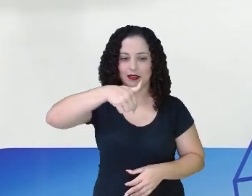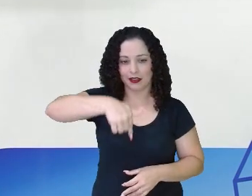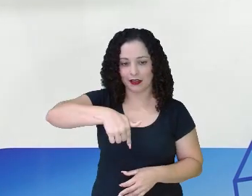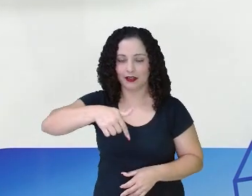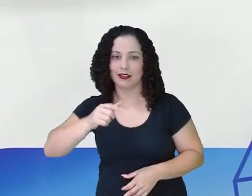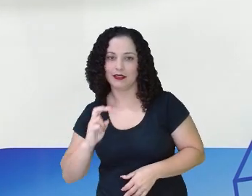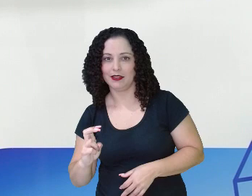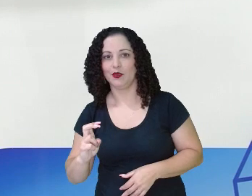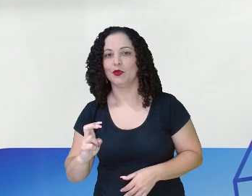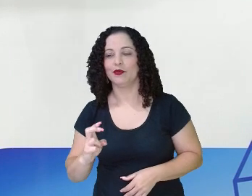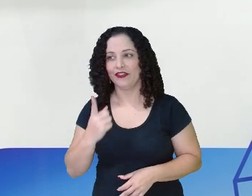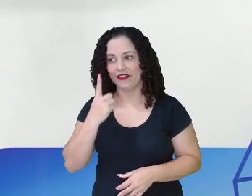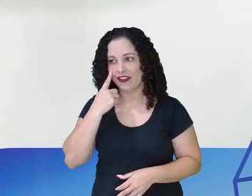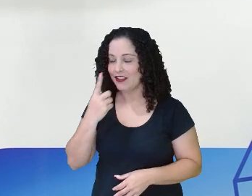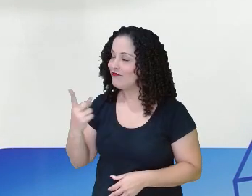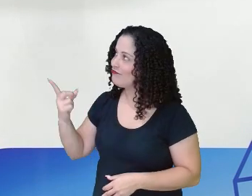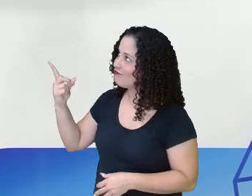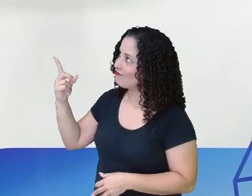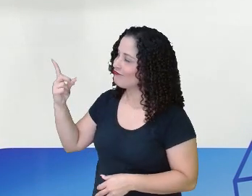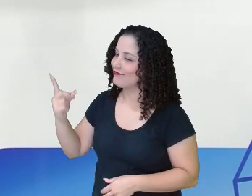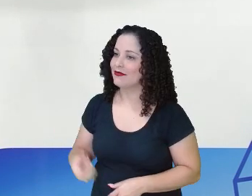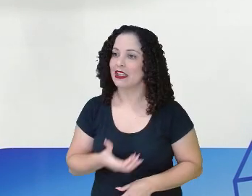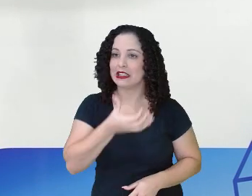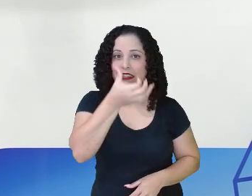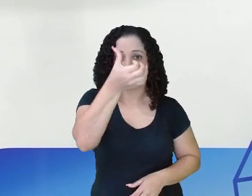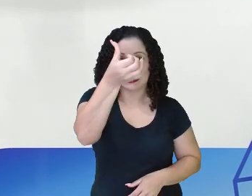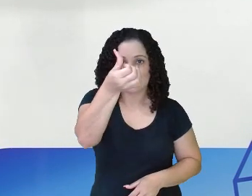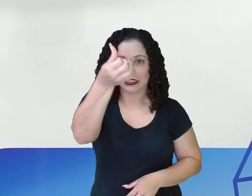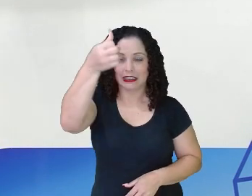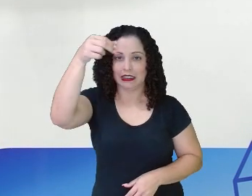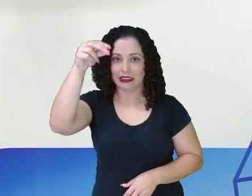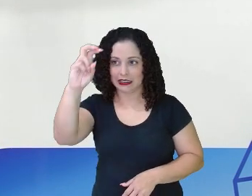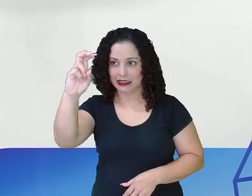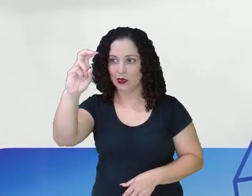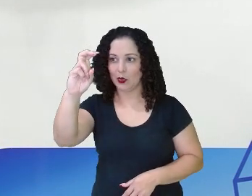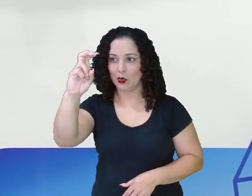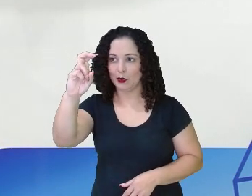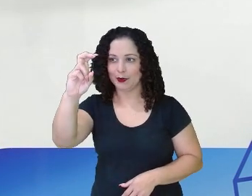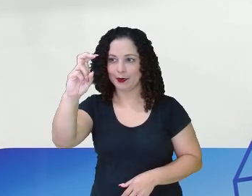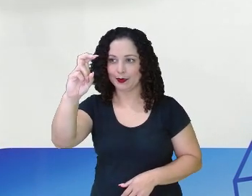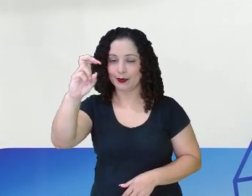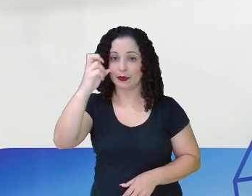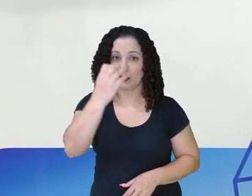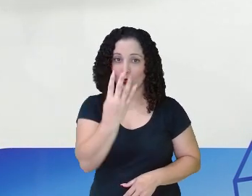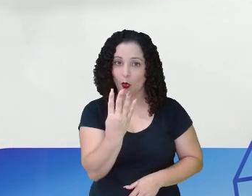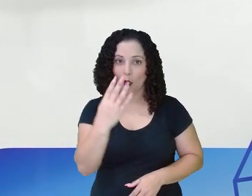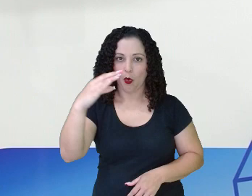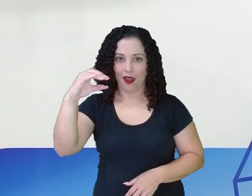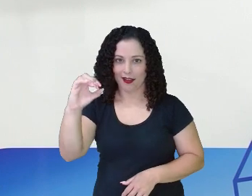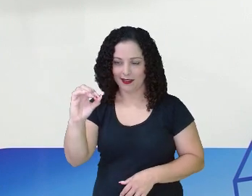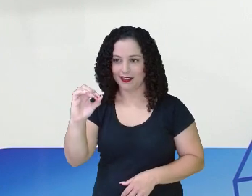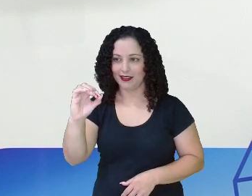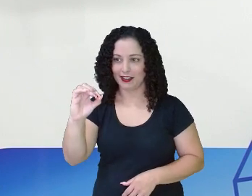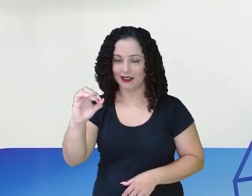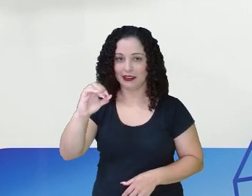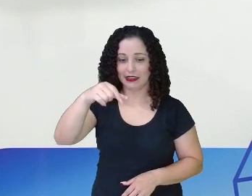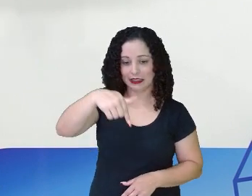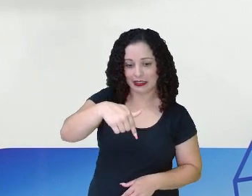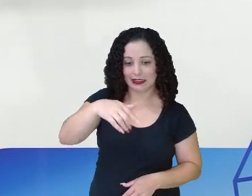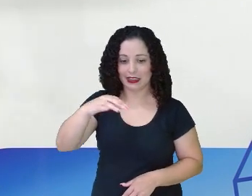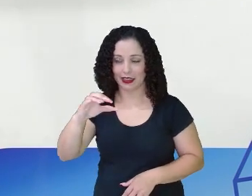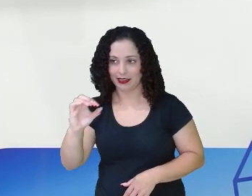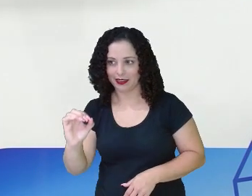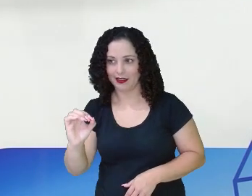175, ó. Olha ali as 65 empadinhas, 5 unidades, e aqui eu somei as minhas dezenas, ó.